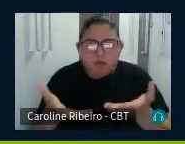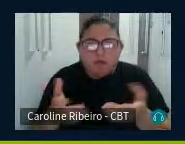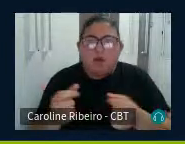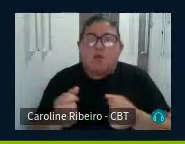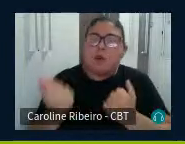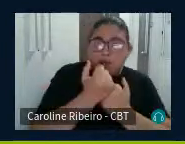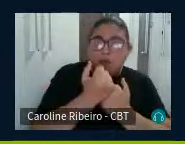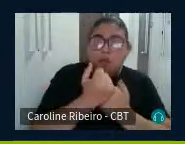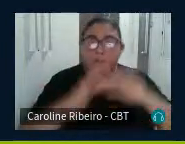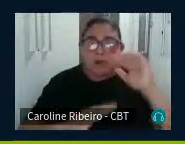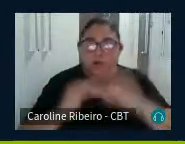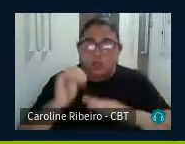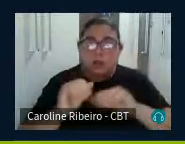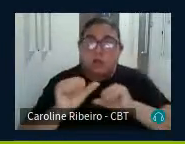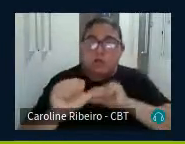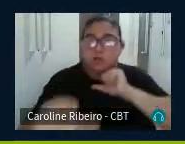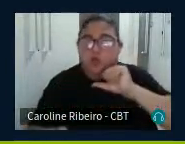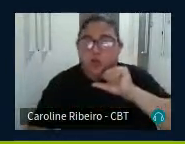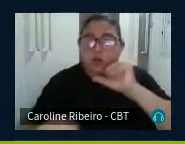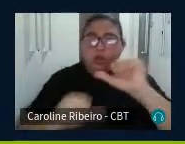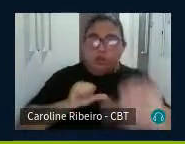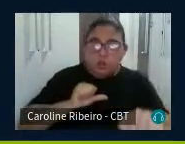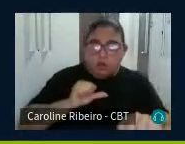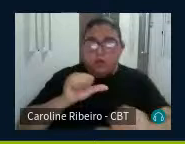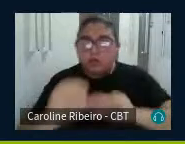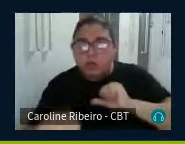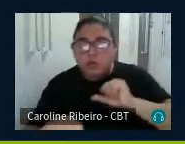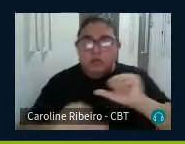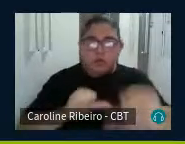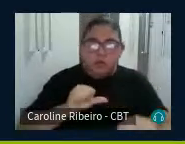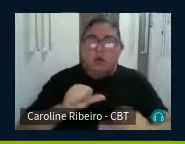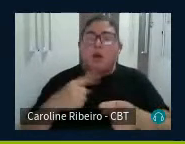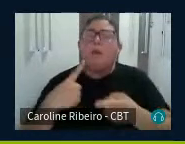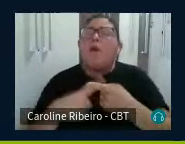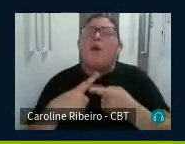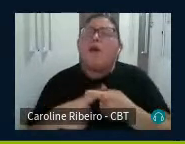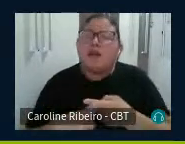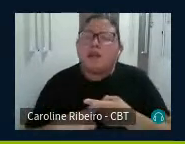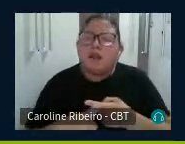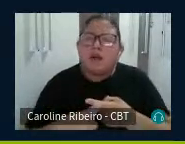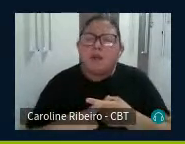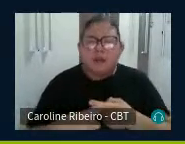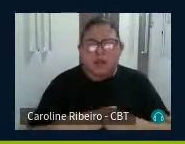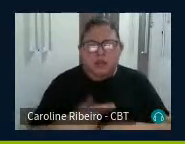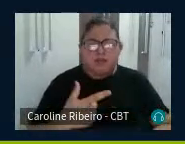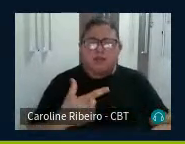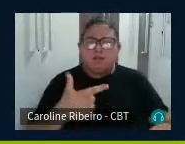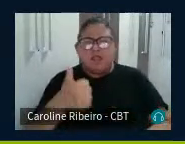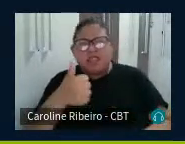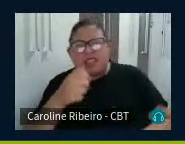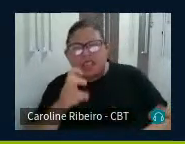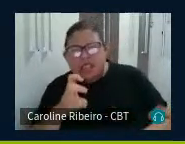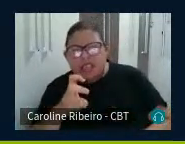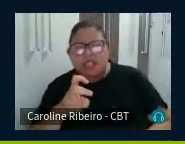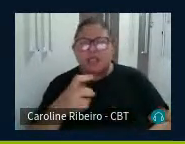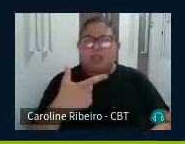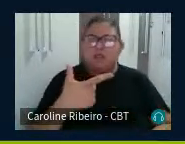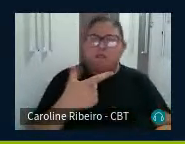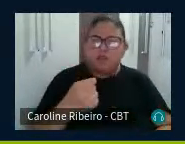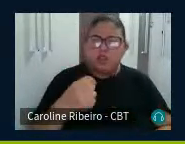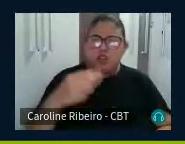profissional. Esse revezamento é importante porque a partir de 15, 20 minutos, a